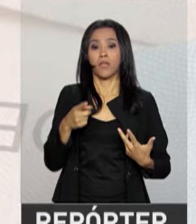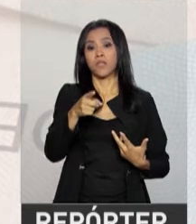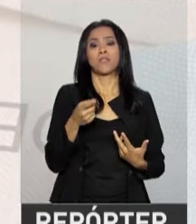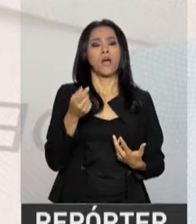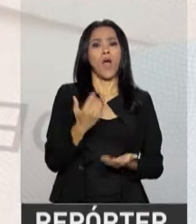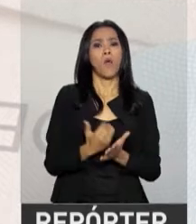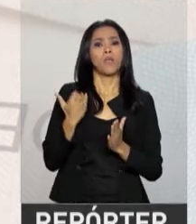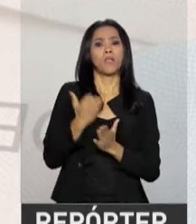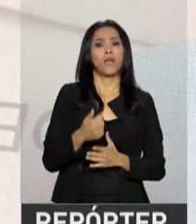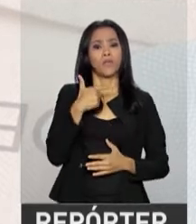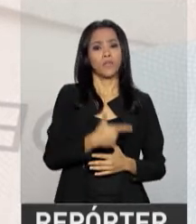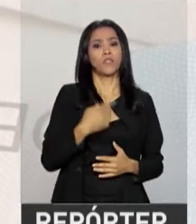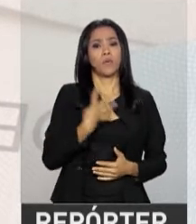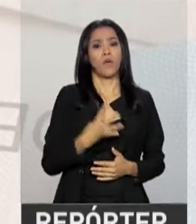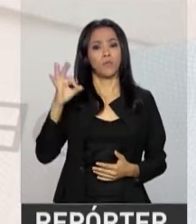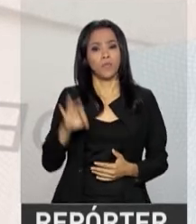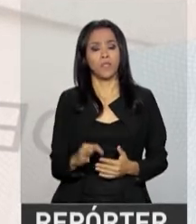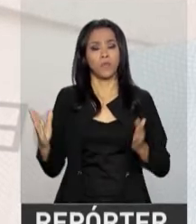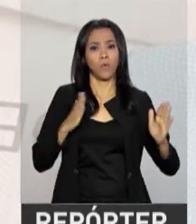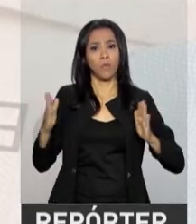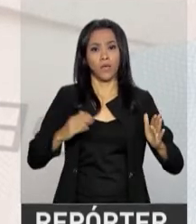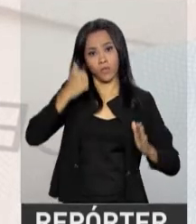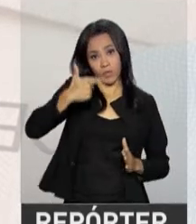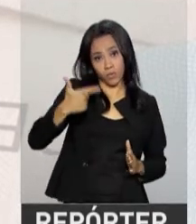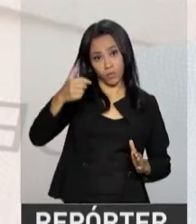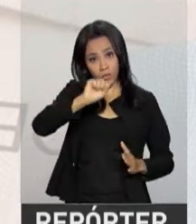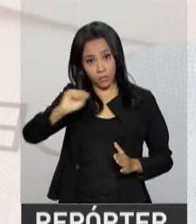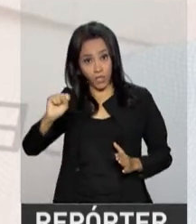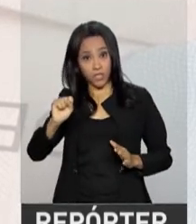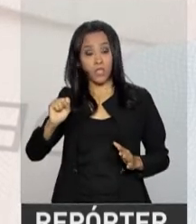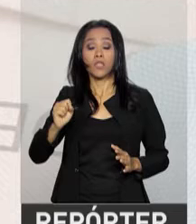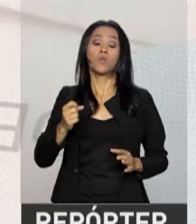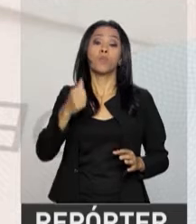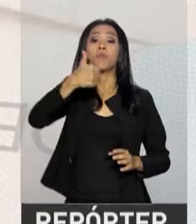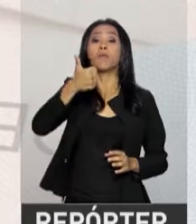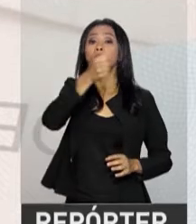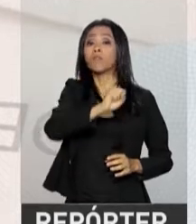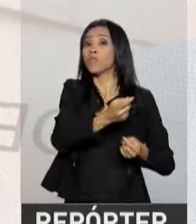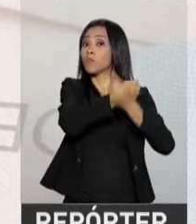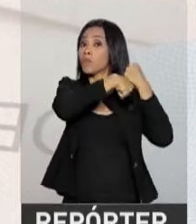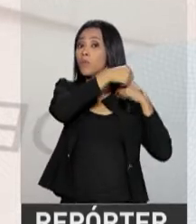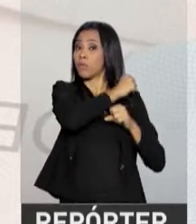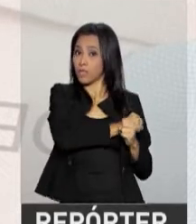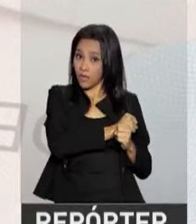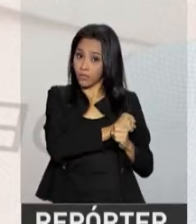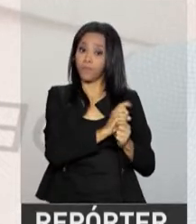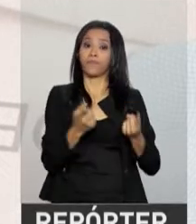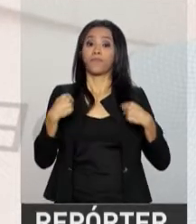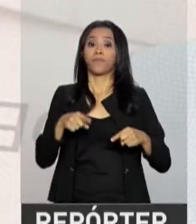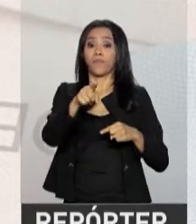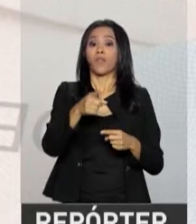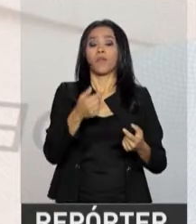na comparação do segundo semestre em relação ao primeiro semestre do ano passado e o consumo das famílias de bens duráveis